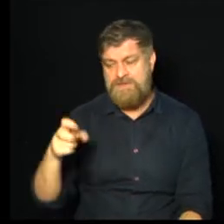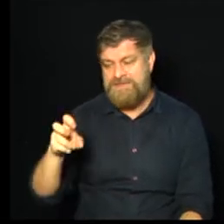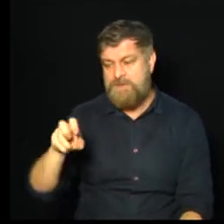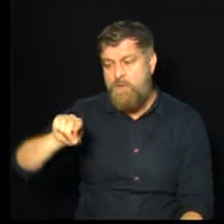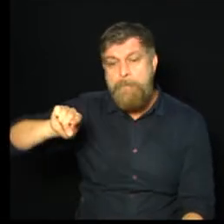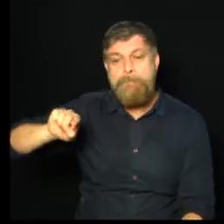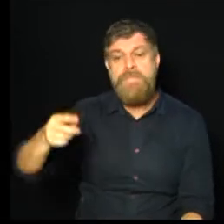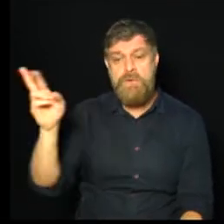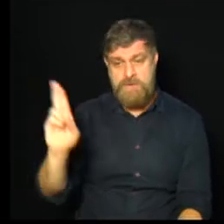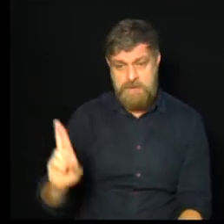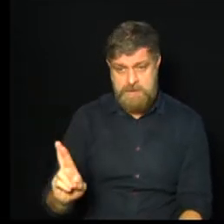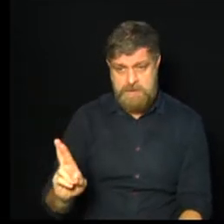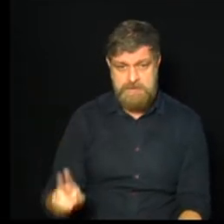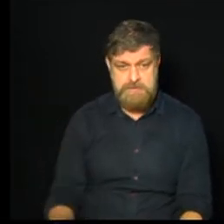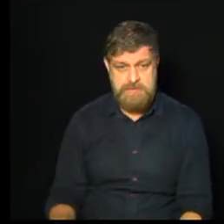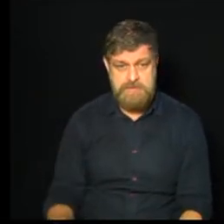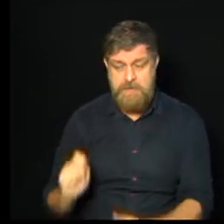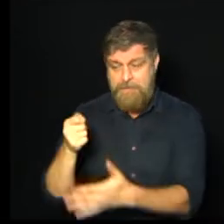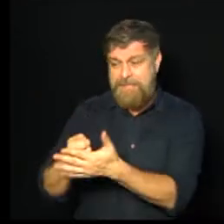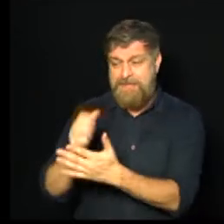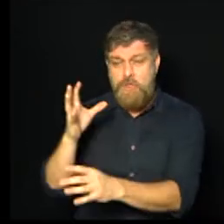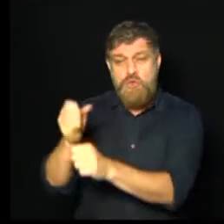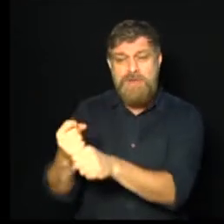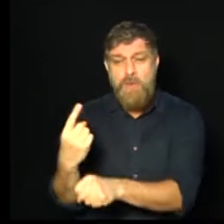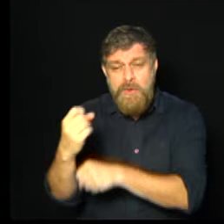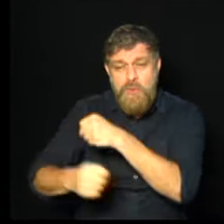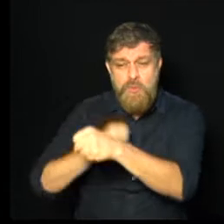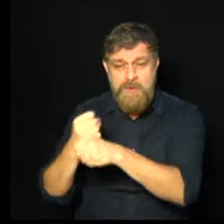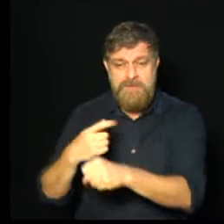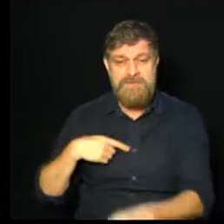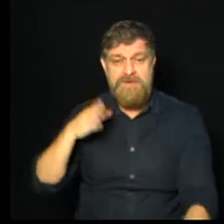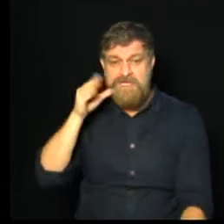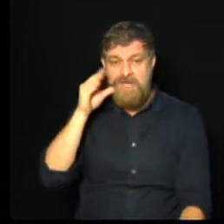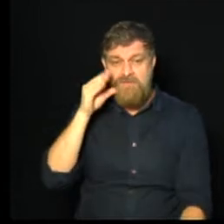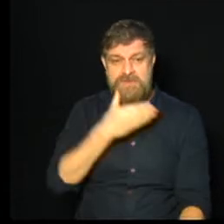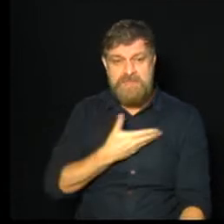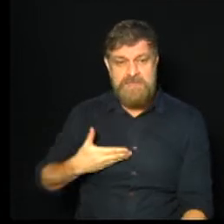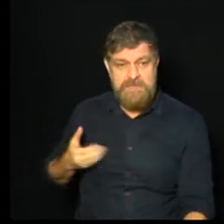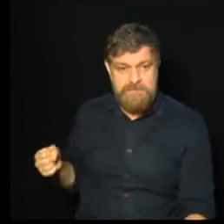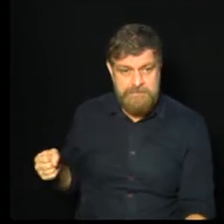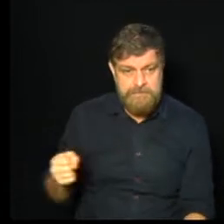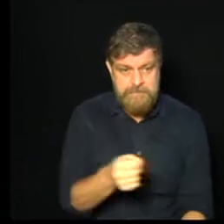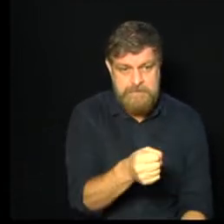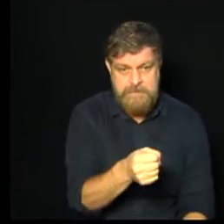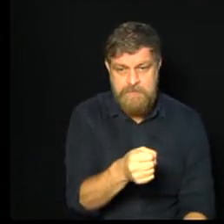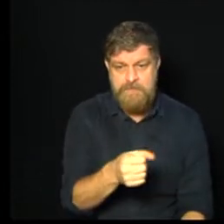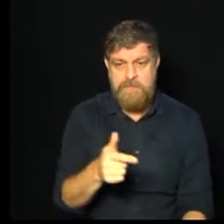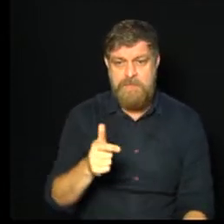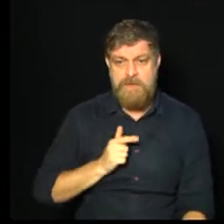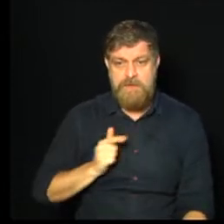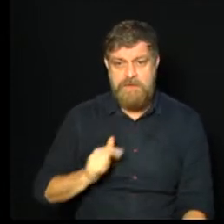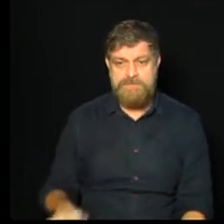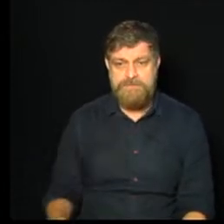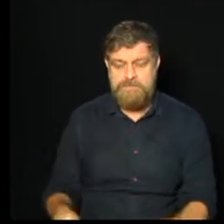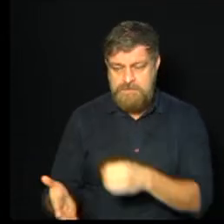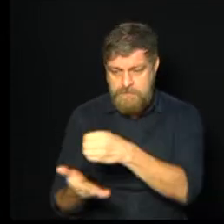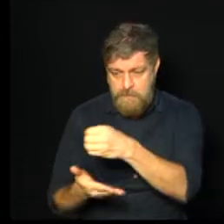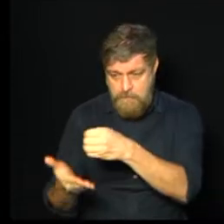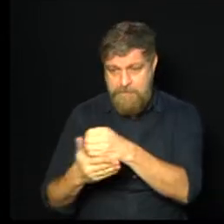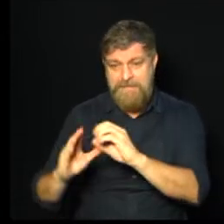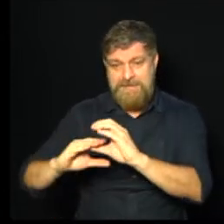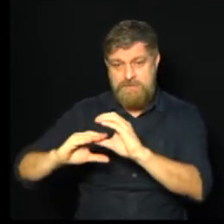22.425.000. Se a gente colocasse servidores públicos 12 meses, piso de entrada do